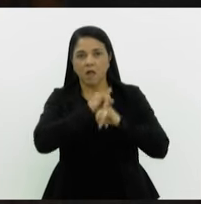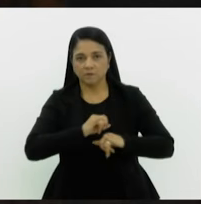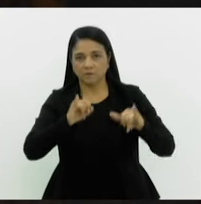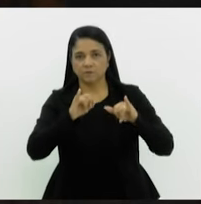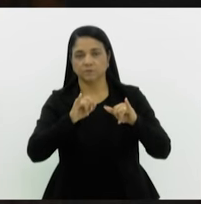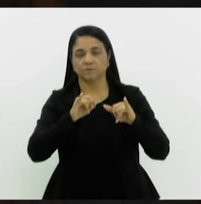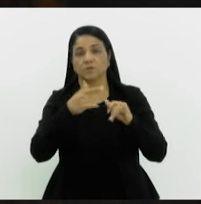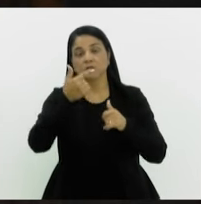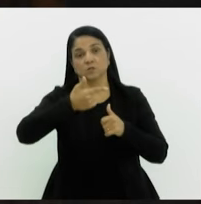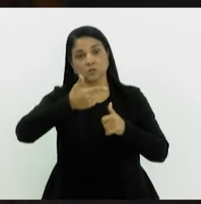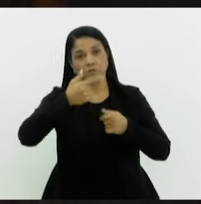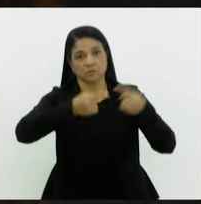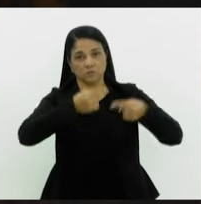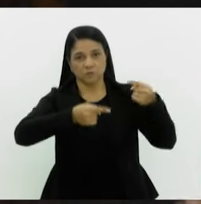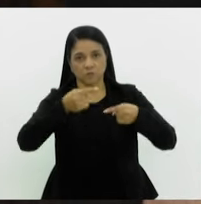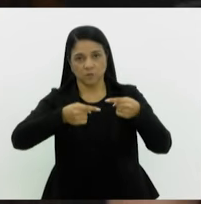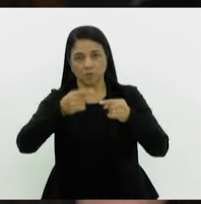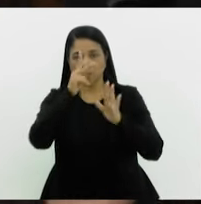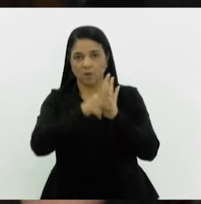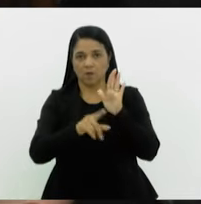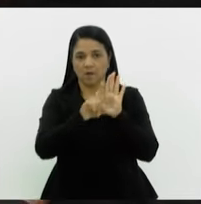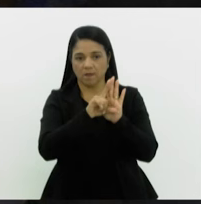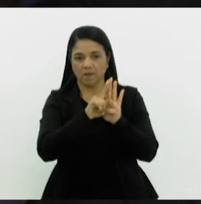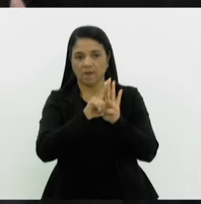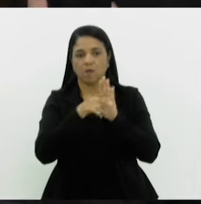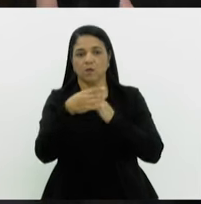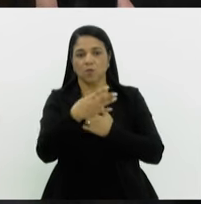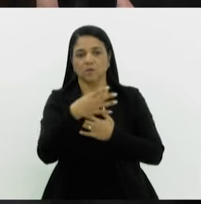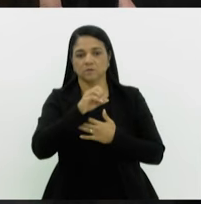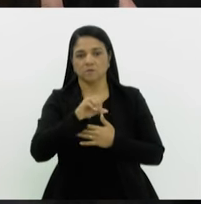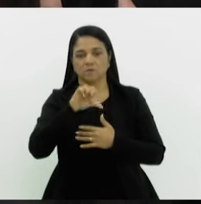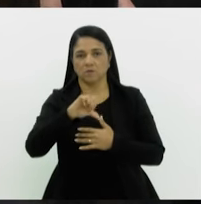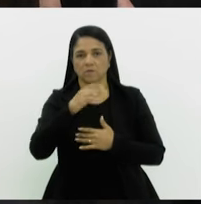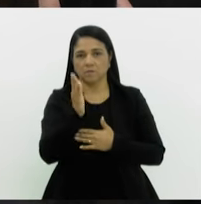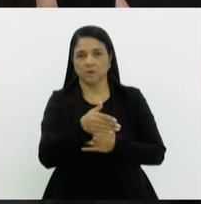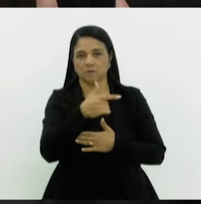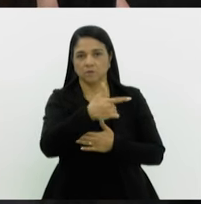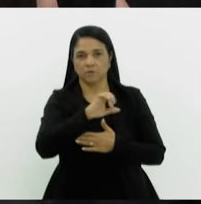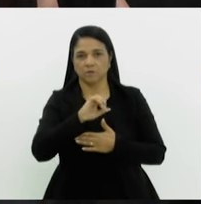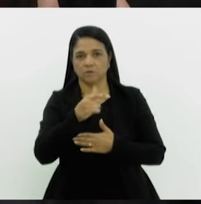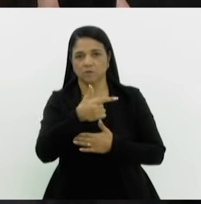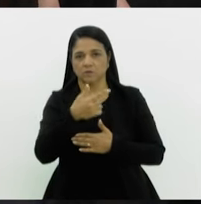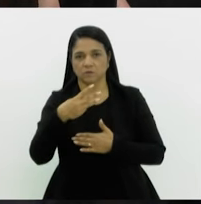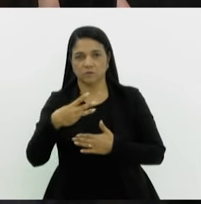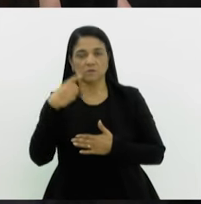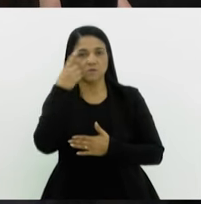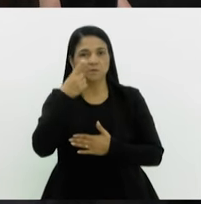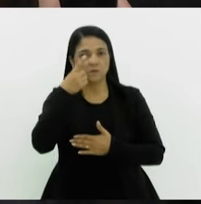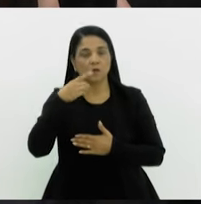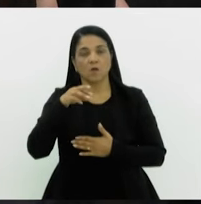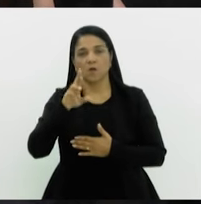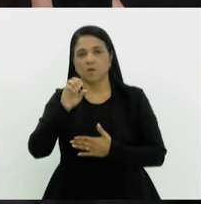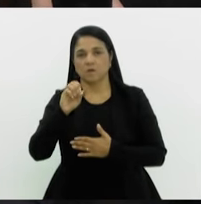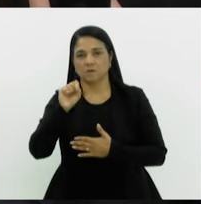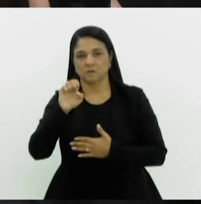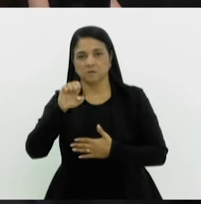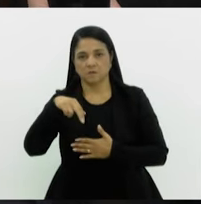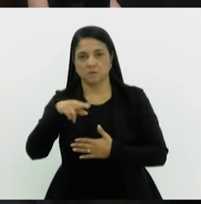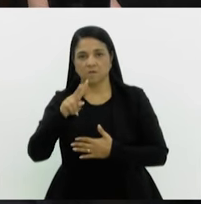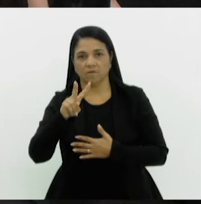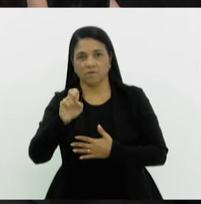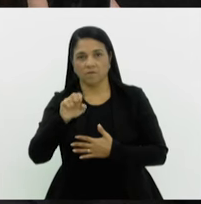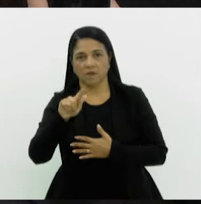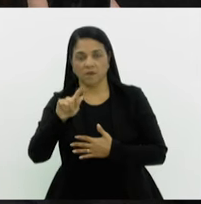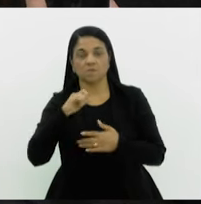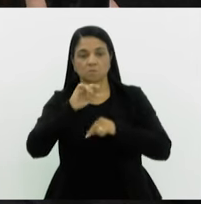Anuncio, em segunda discussão, projeto de lei número 409-2023, de autoria do deputado Rosenberg Reis, que altera